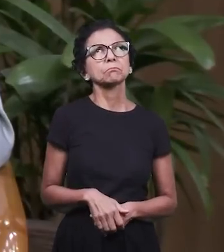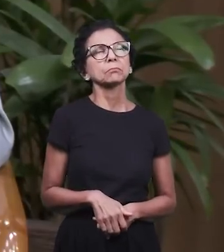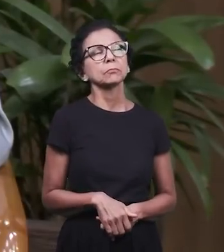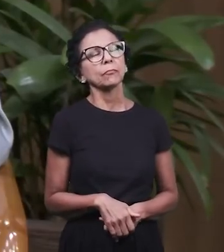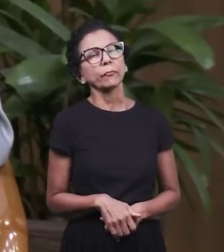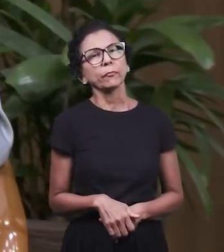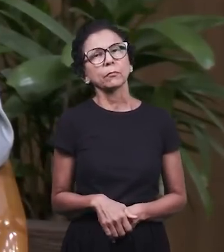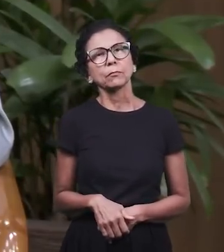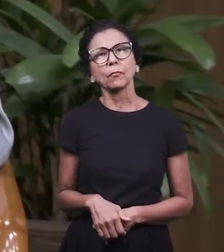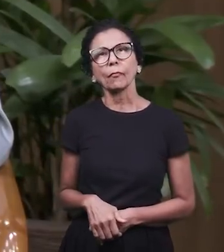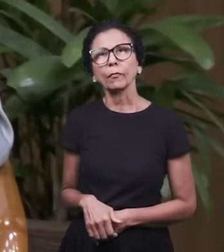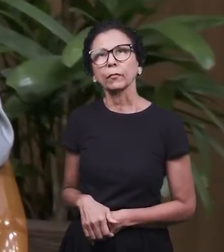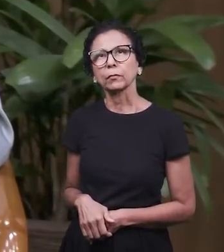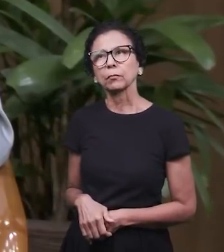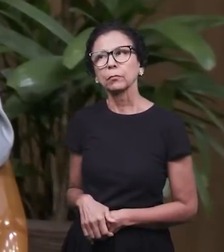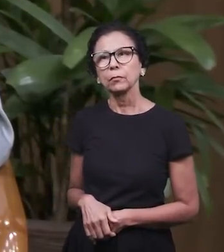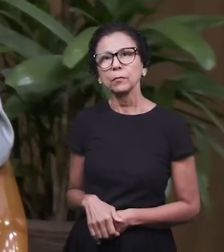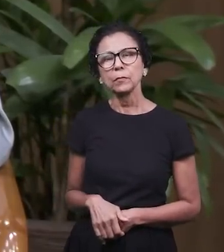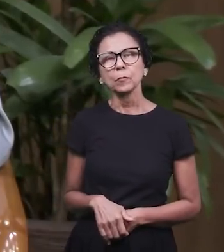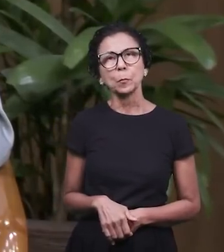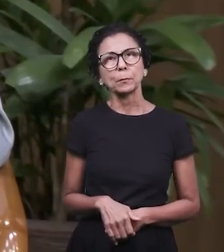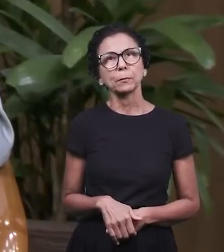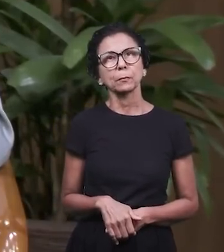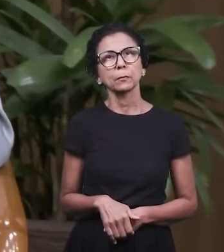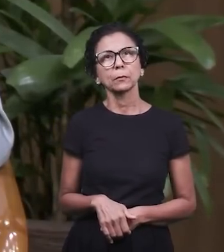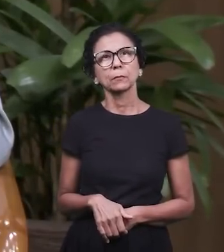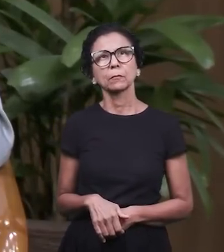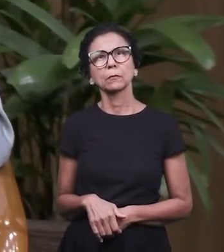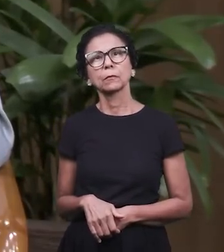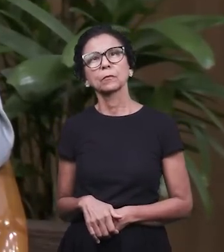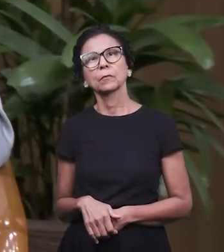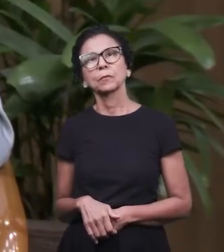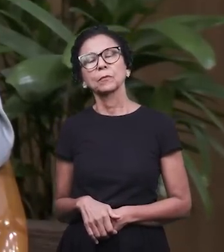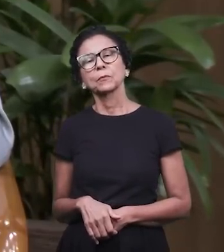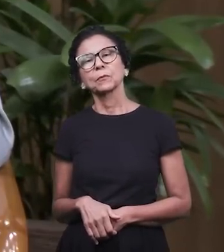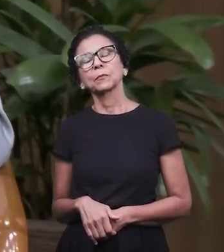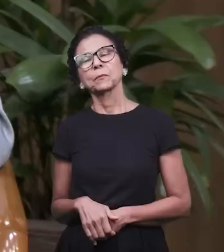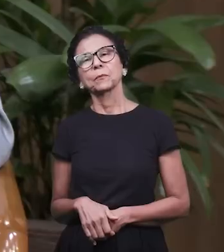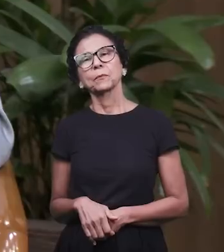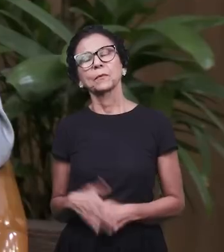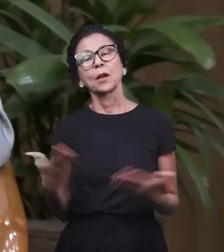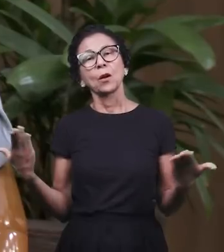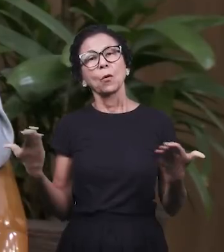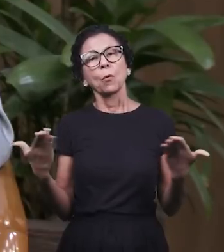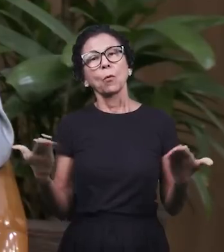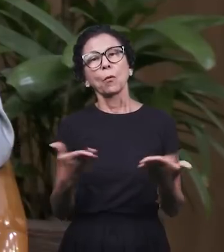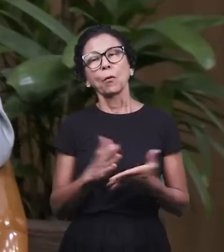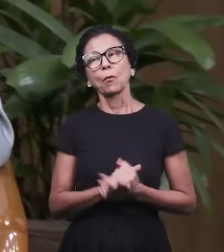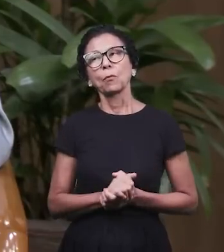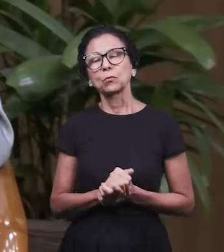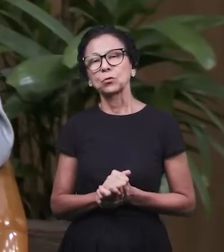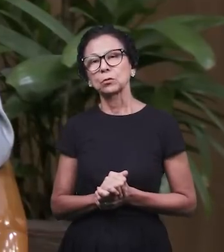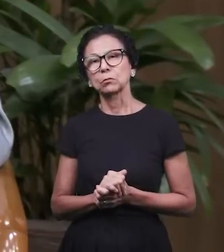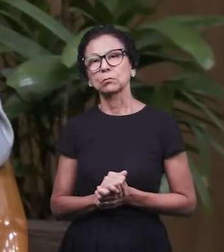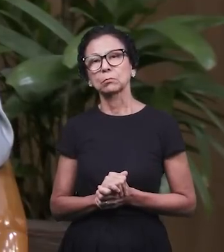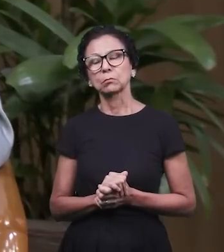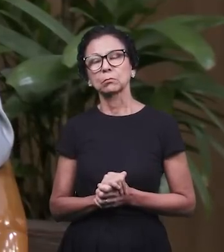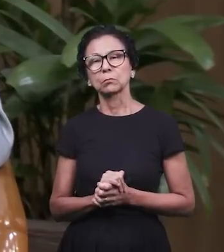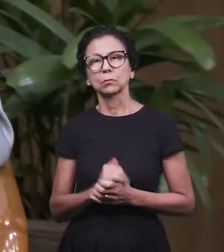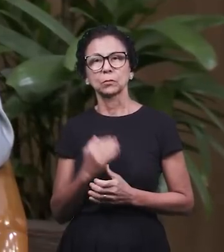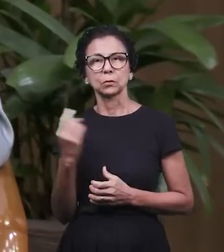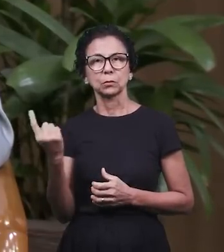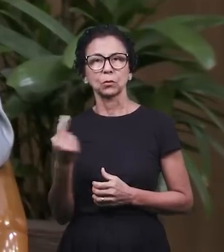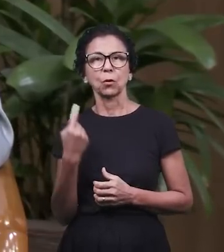dia, hoje nós estamos expostos à comunicação numa quantidade